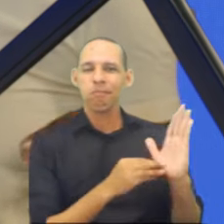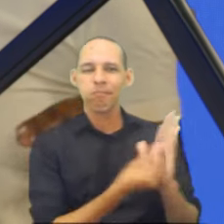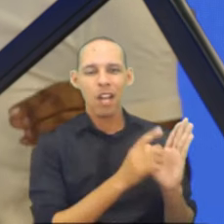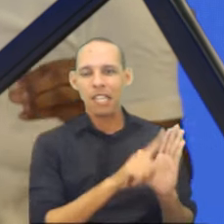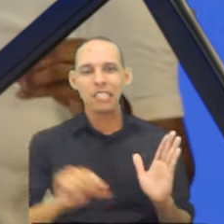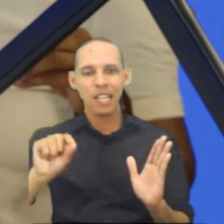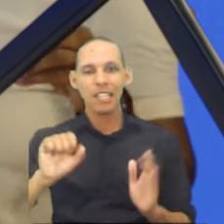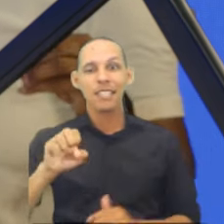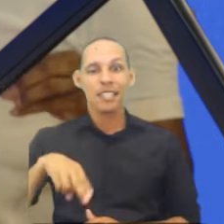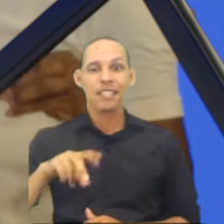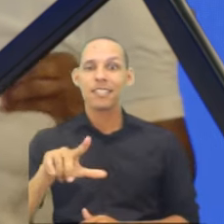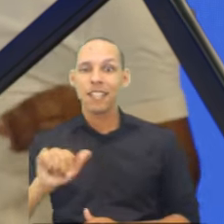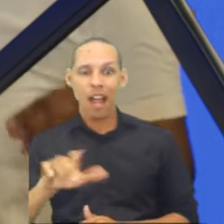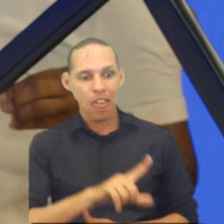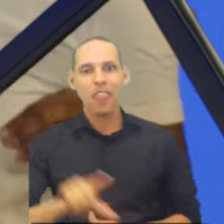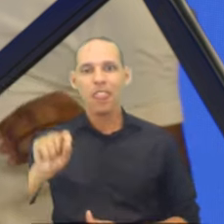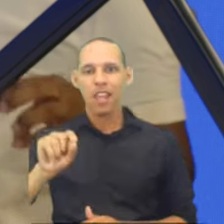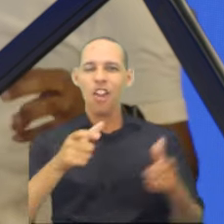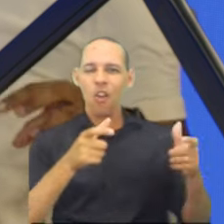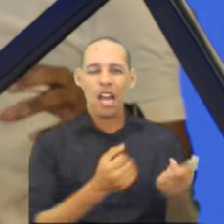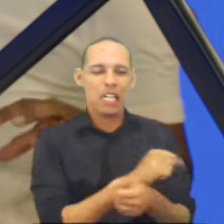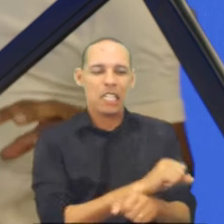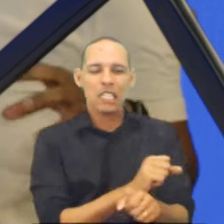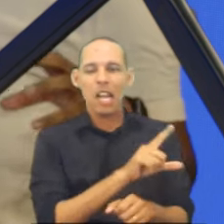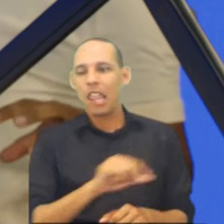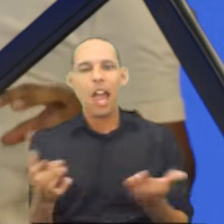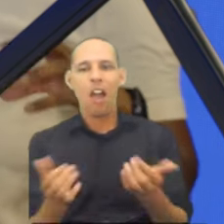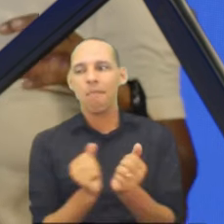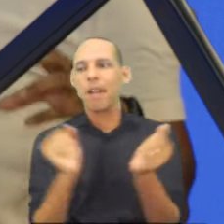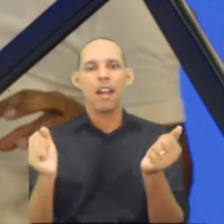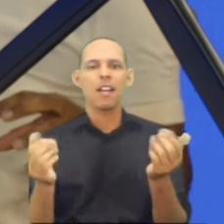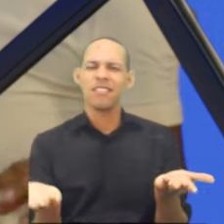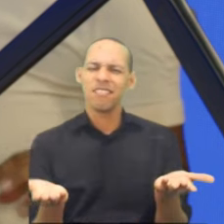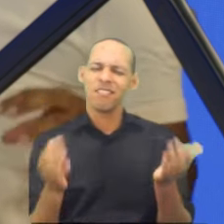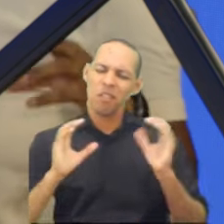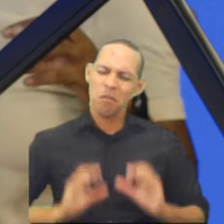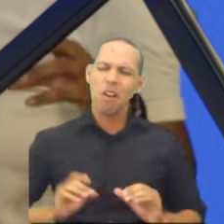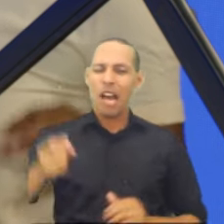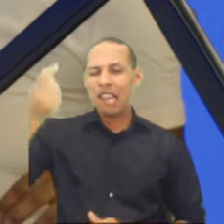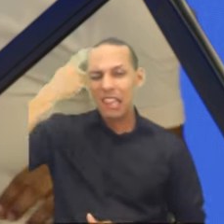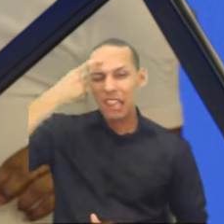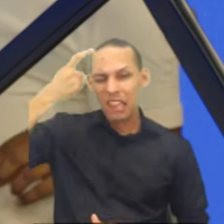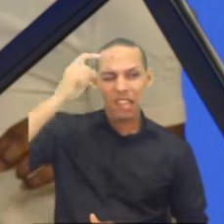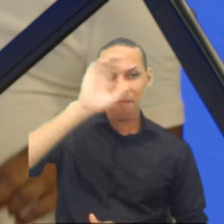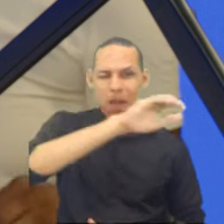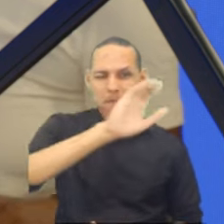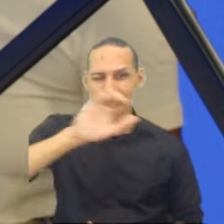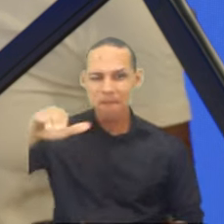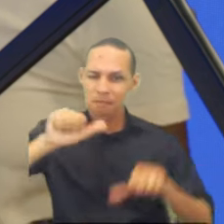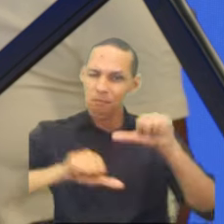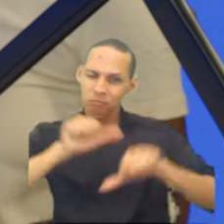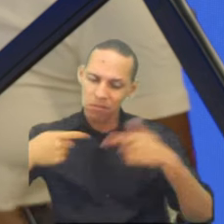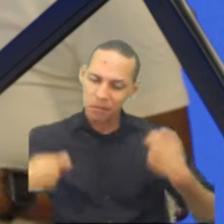característica Então eu acho que tem algumas coisas ainda que a gente precisa trabalhar no comportamento e na mentalidade das